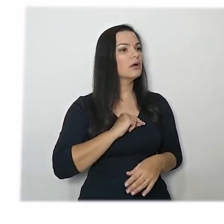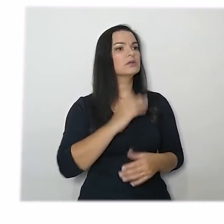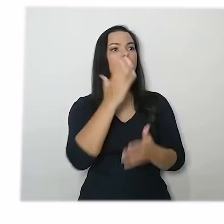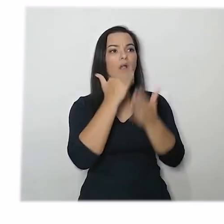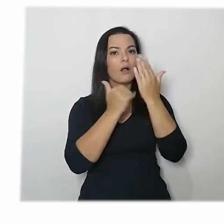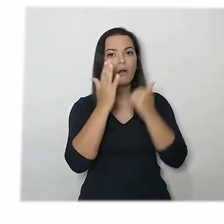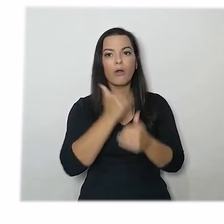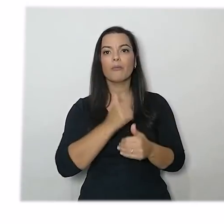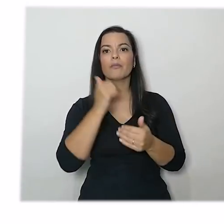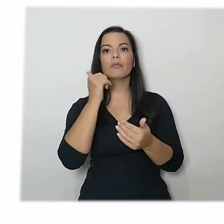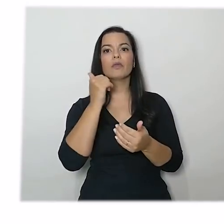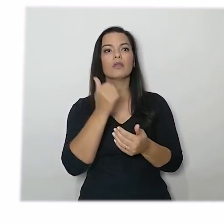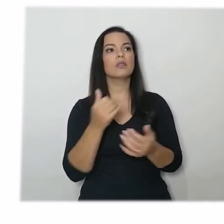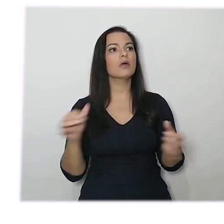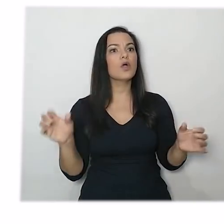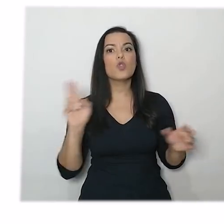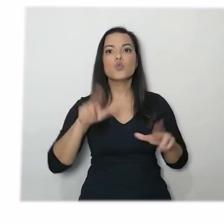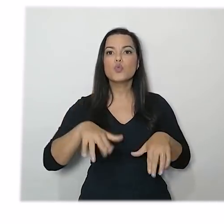formiga.